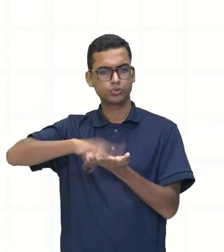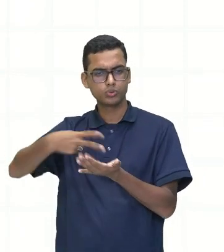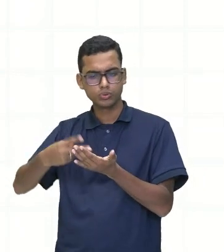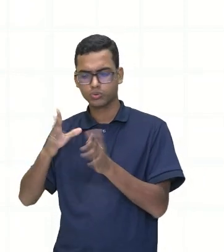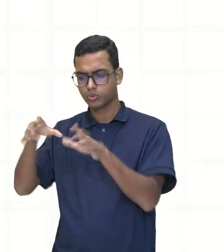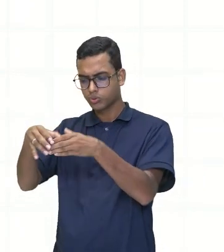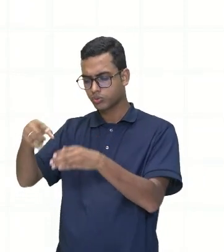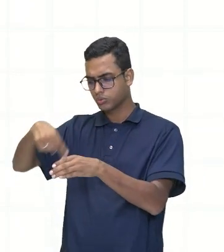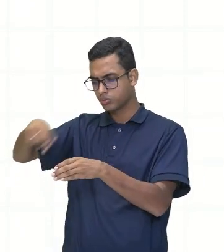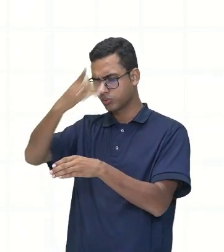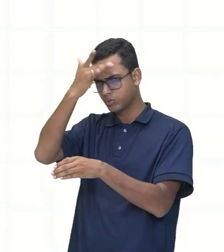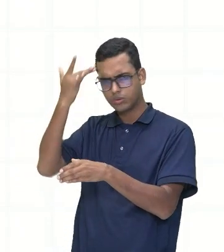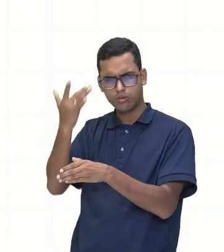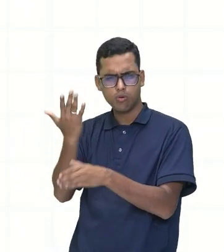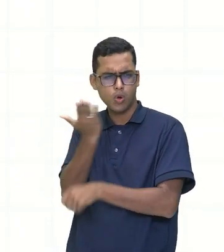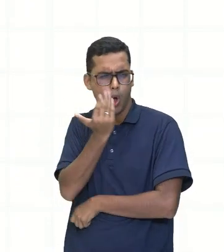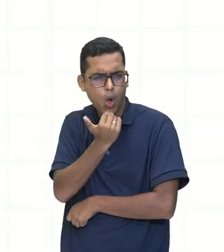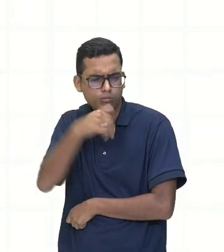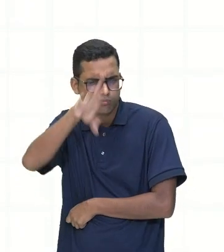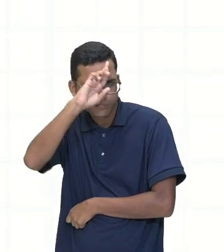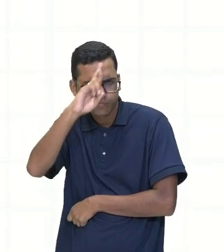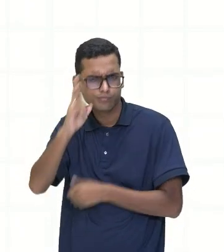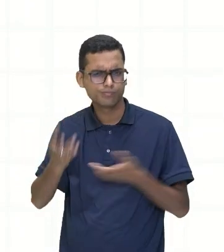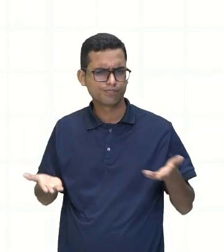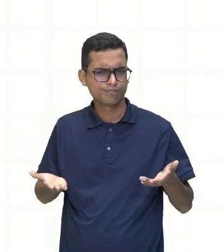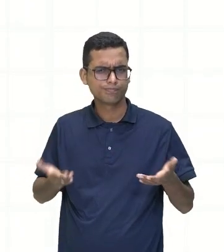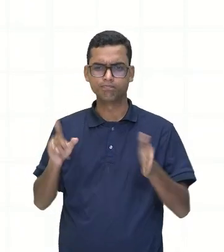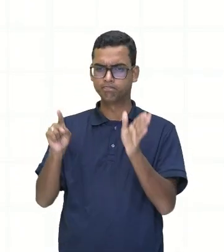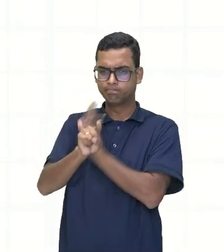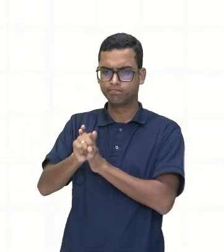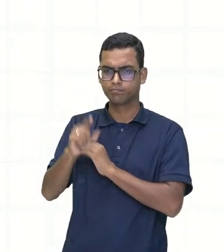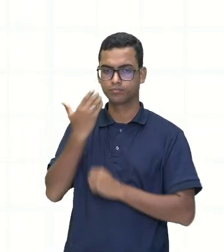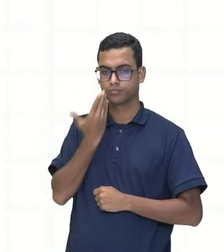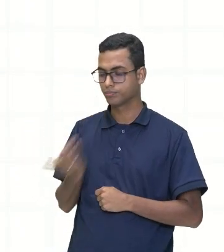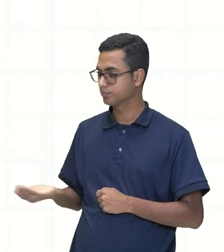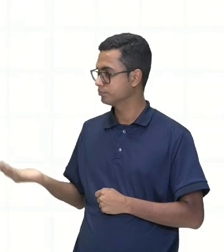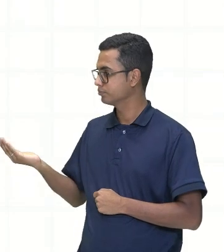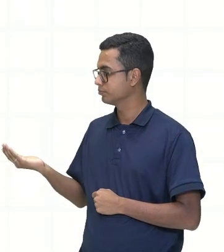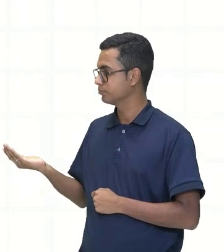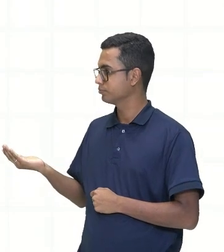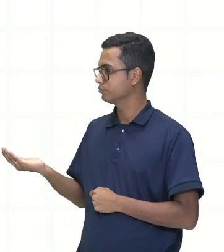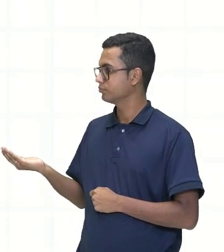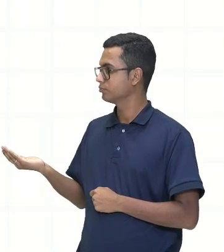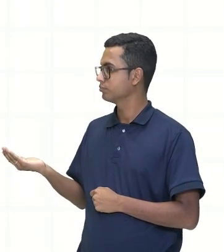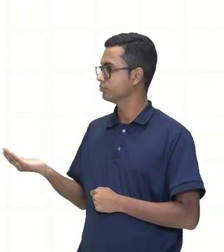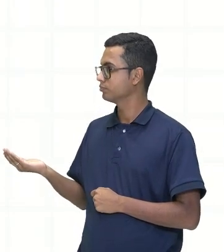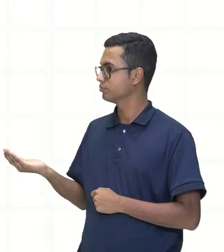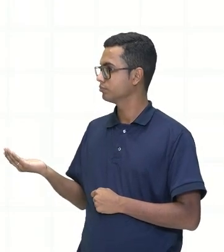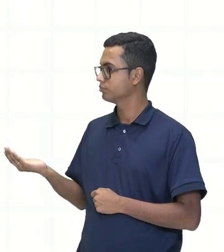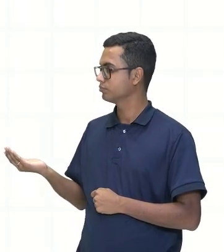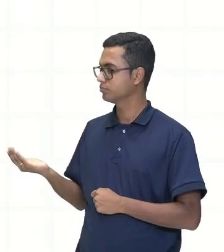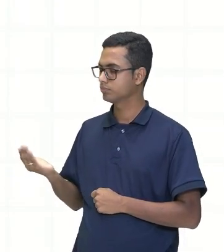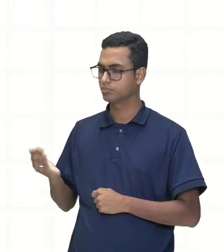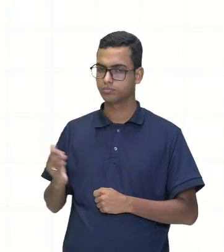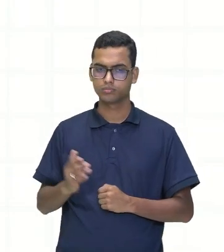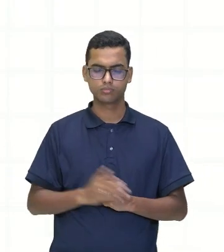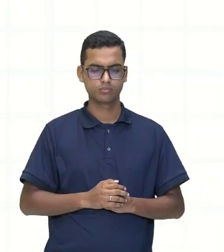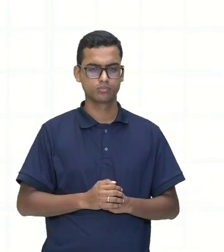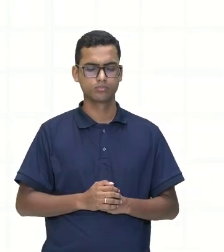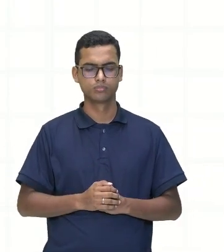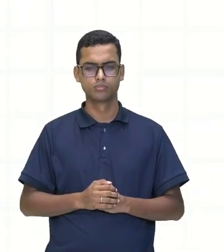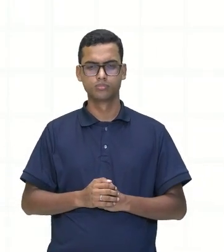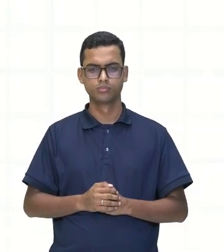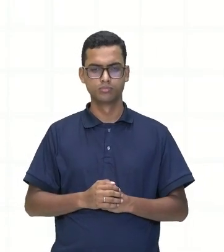the workers, e aí eu sigo a ordem que estava lá em cima, não é? Having lunch, que é o verbo principal, né? Que